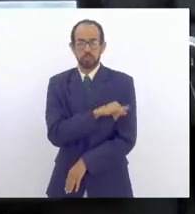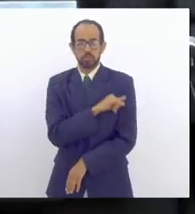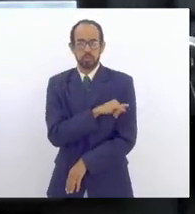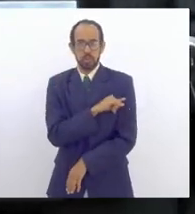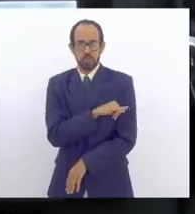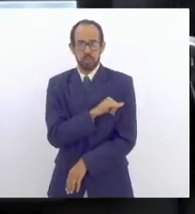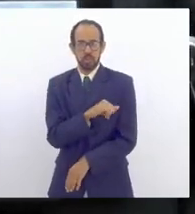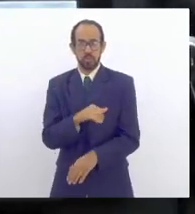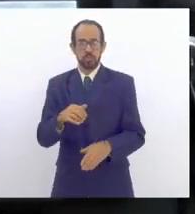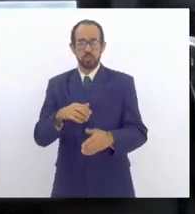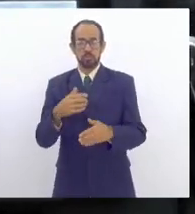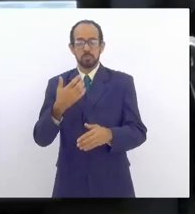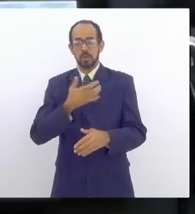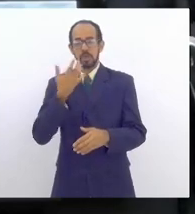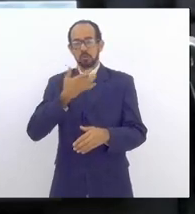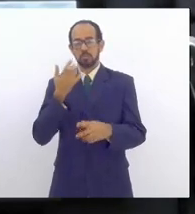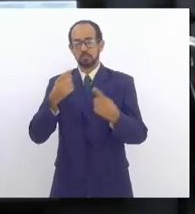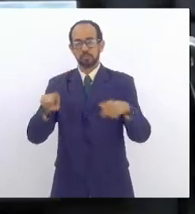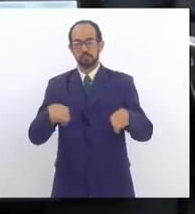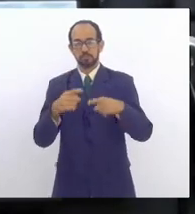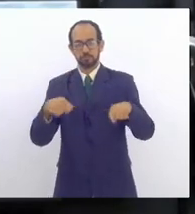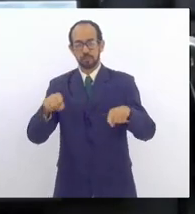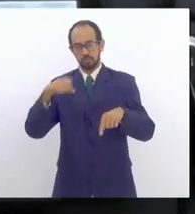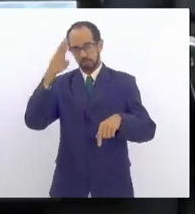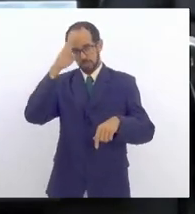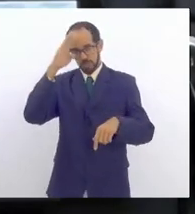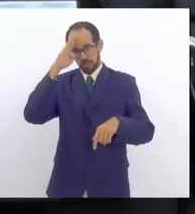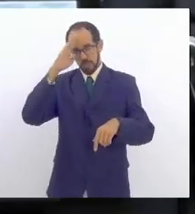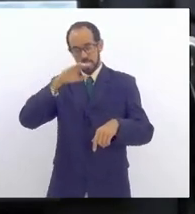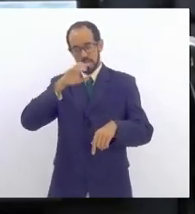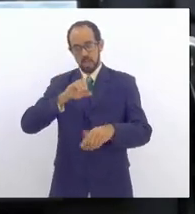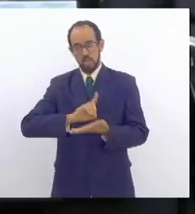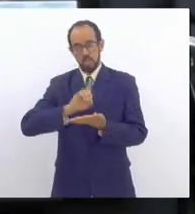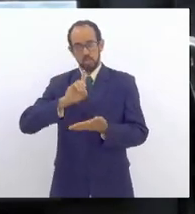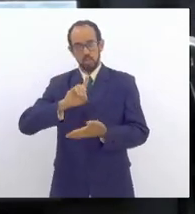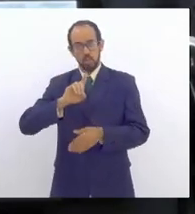banda da Academia Polícia Militar Dom João VI. Agradeço